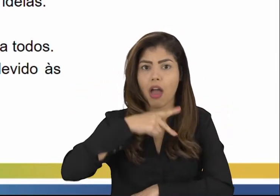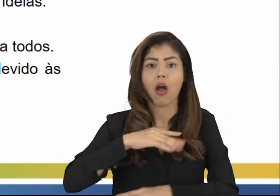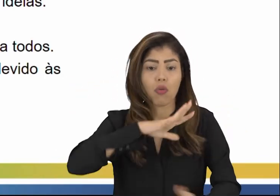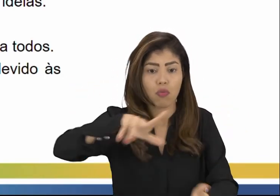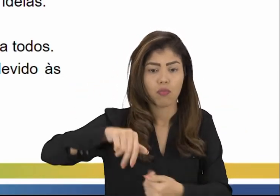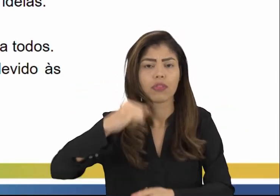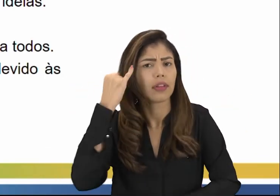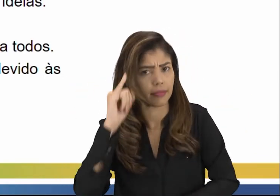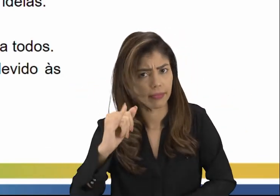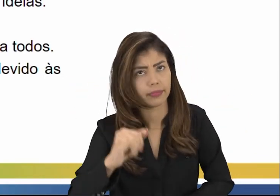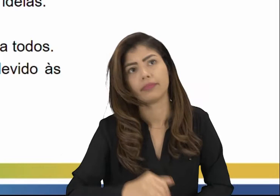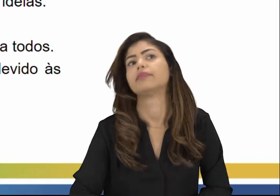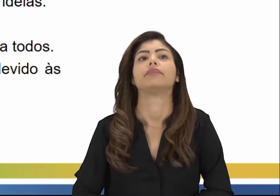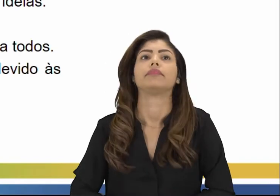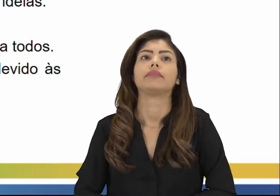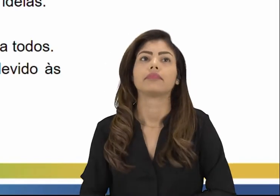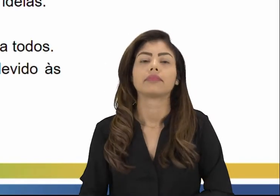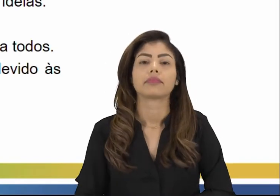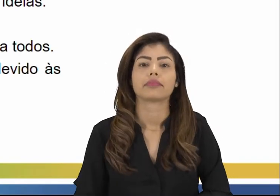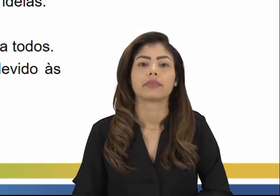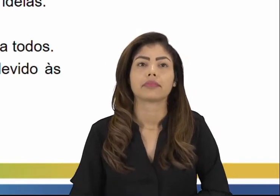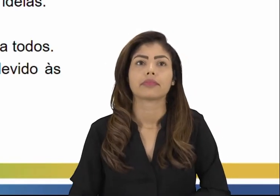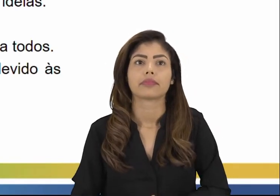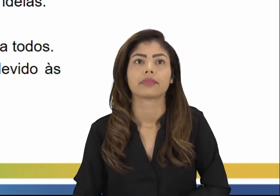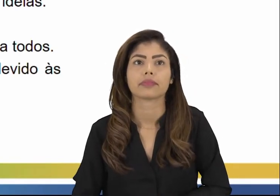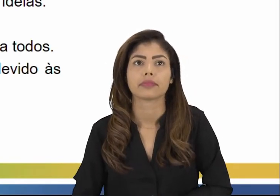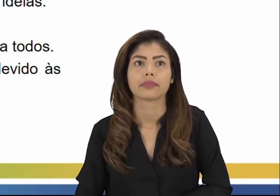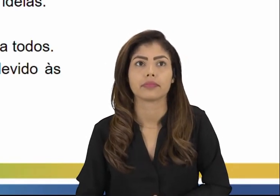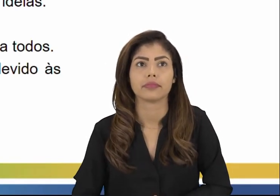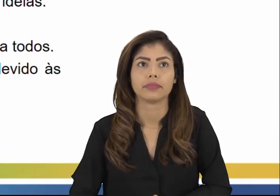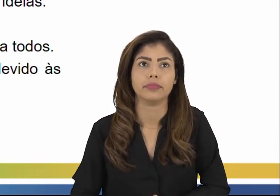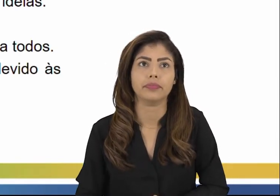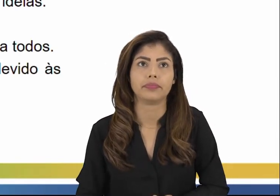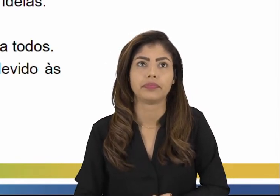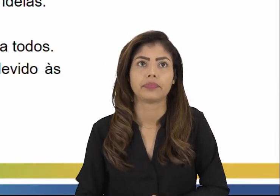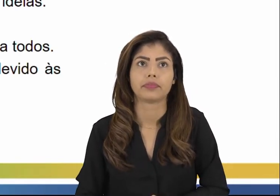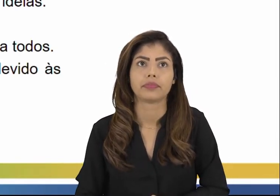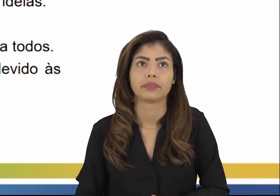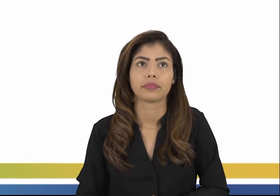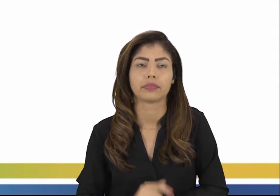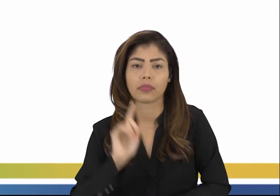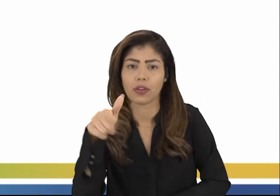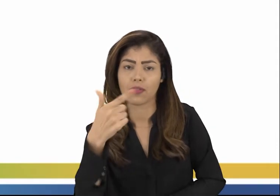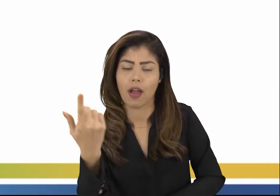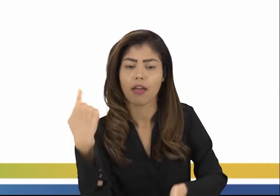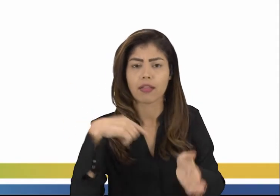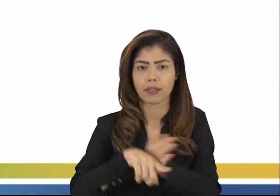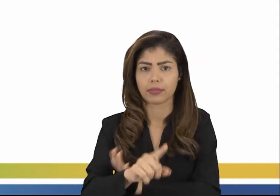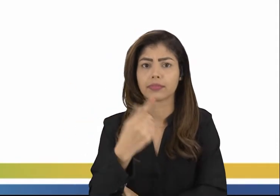ideias. Vamos lá, treinarmos um pouquinho. Próxima alternativa.